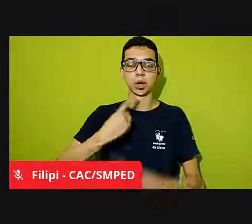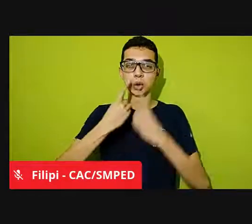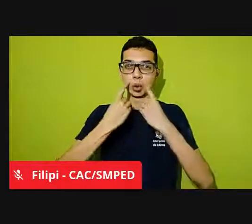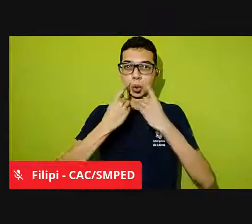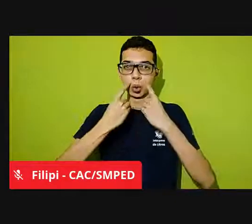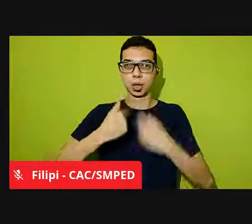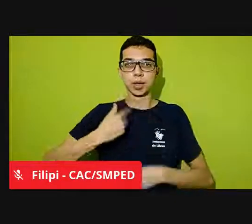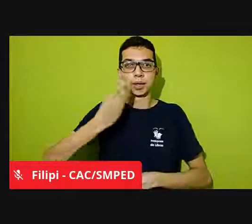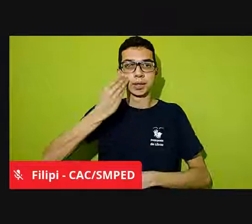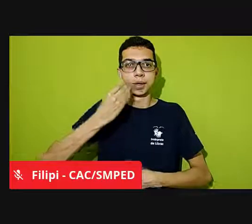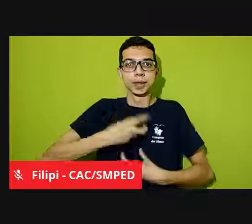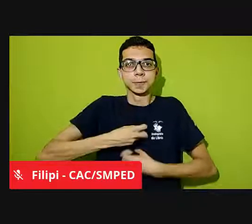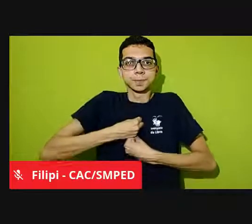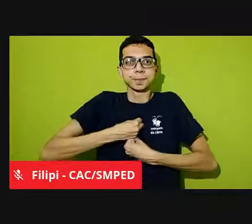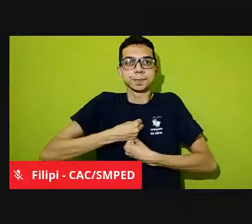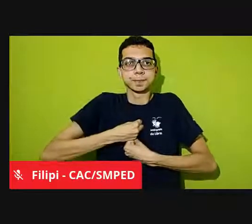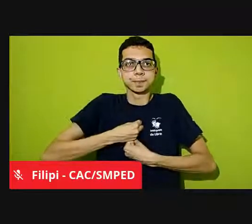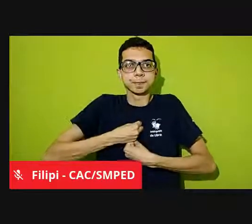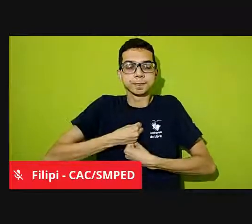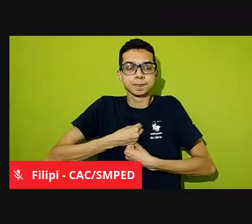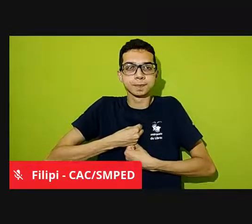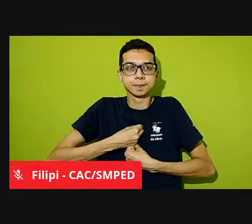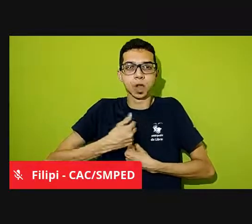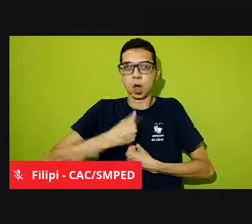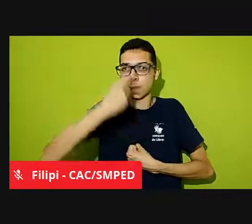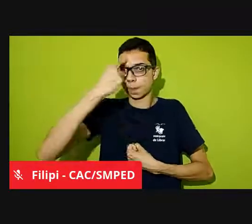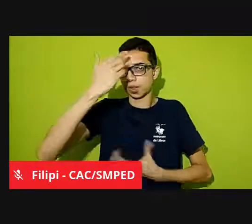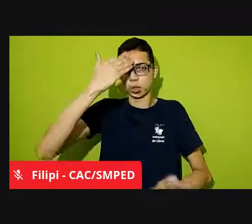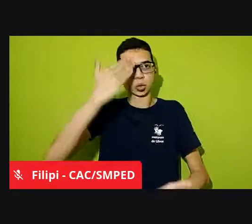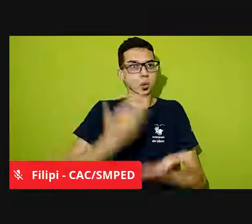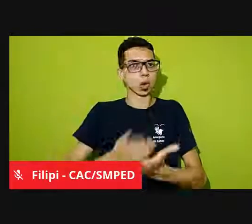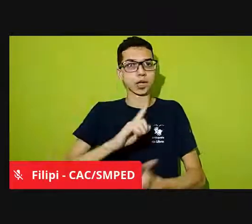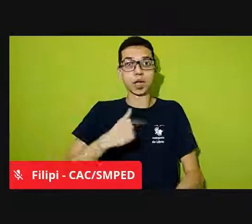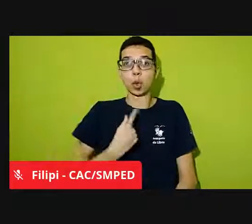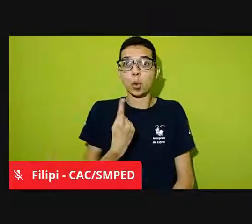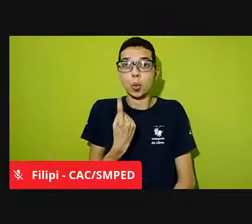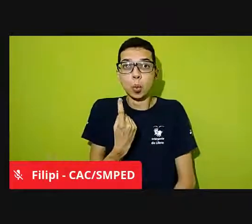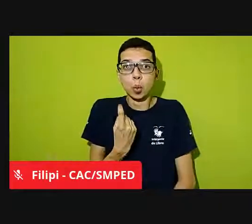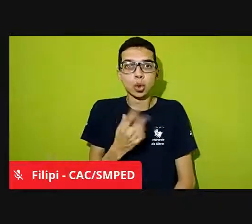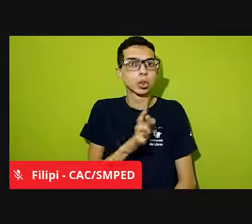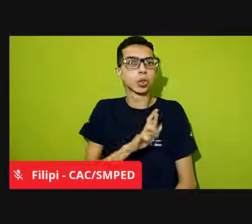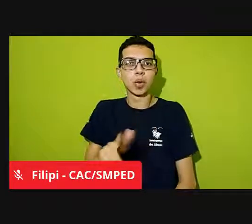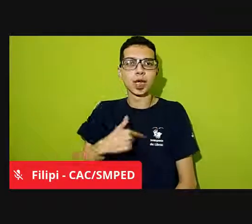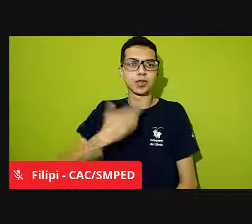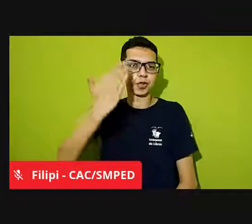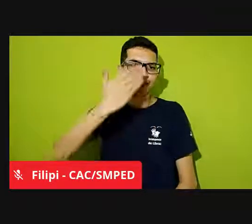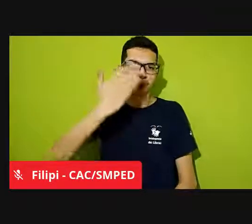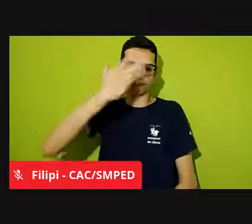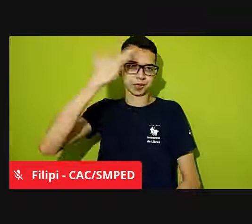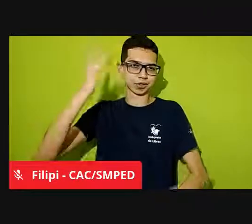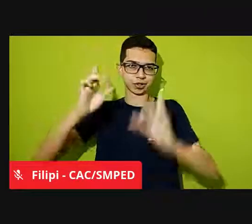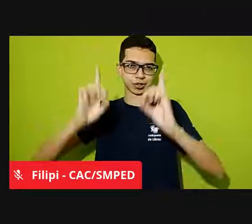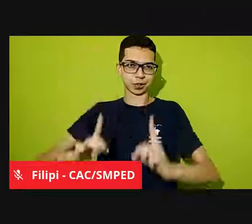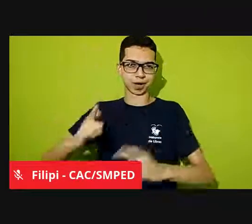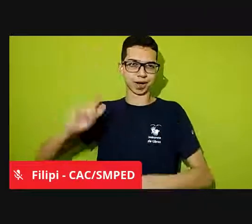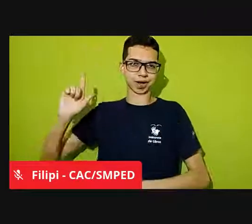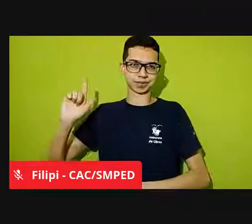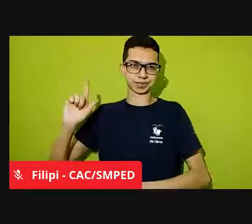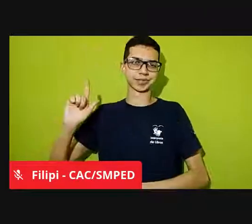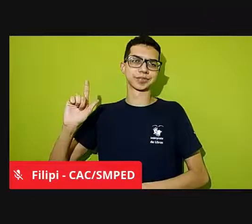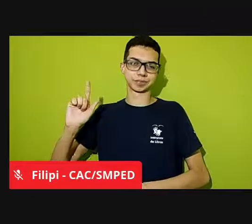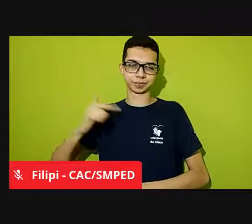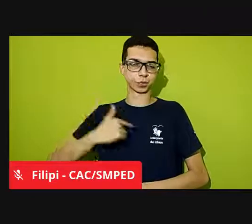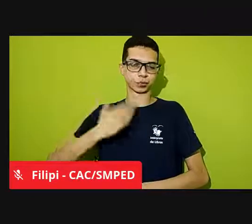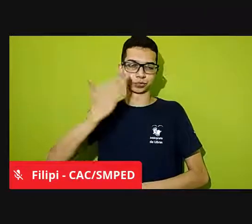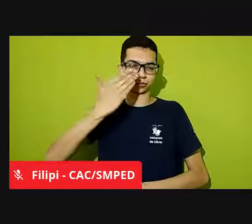porque assim, eu falei, não tô acreditando que eu não sou o único, né, com essa característica aqui. Porque eu já tinha visto outras pessoas com deficiência, lógico. Pessoas com deficiência